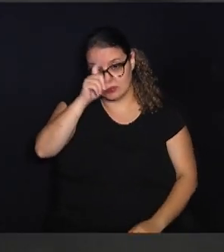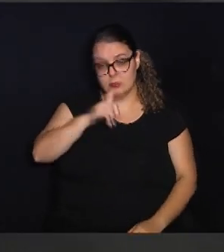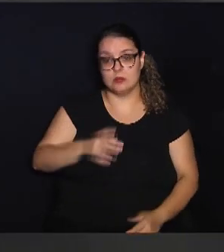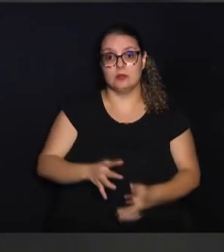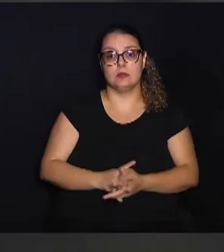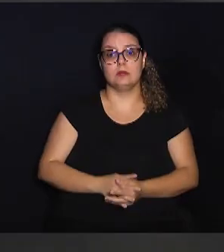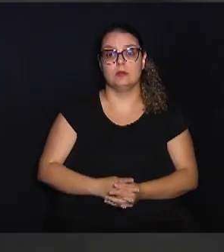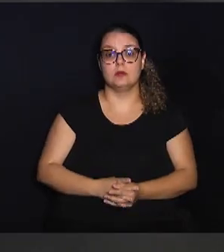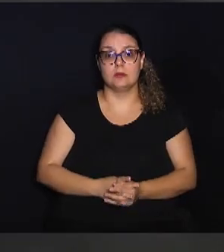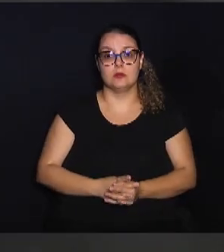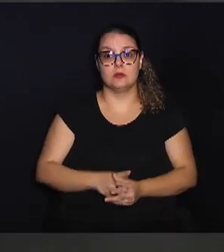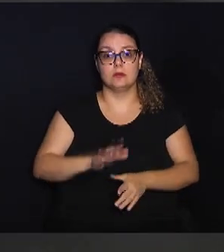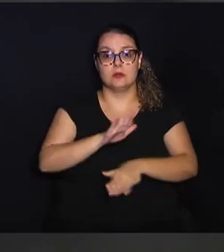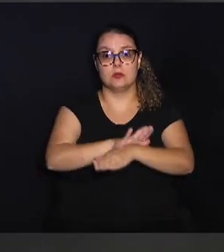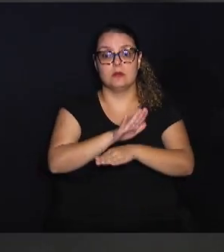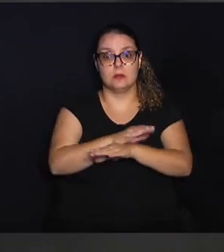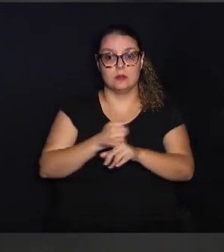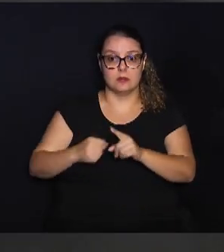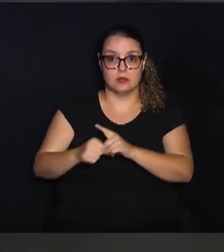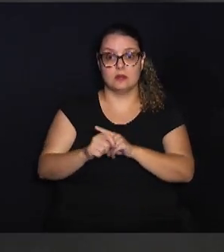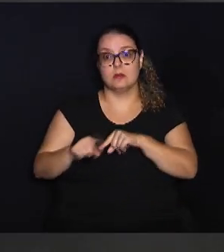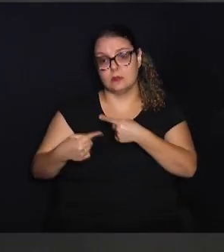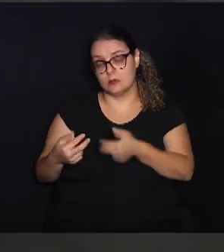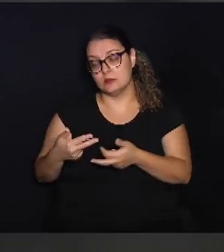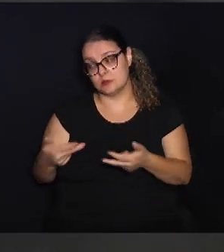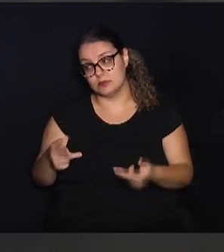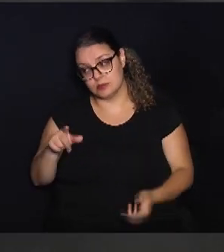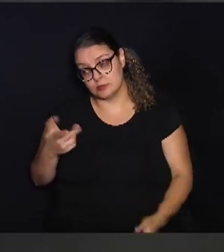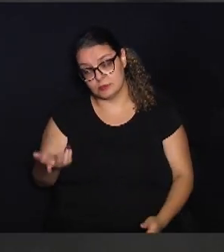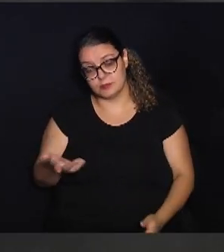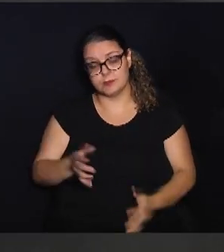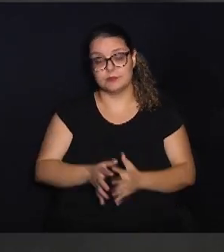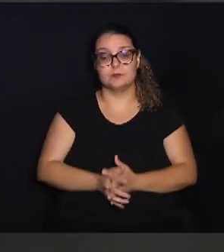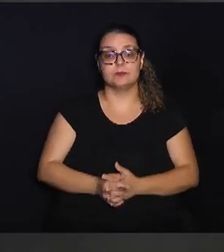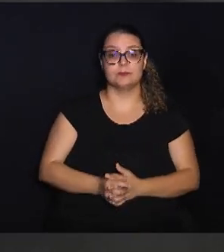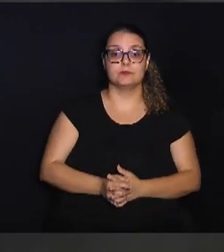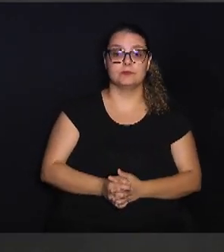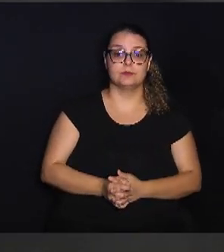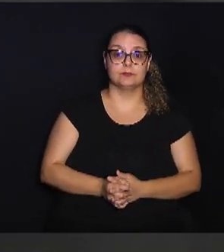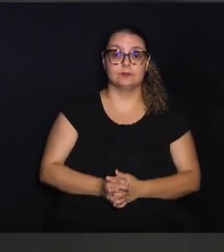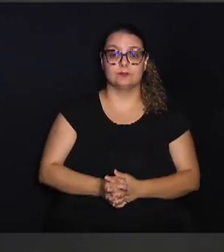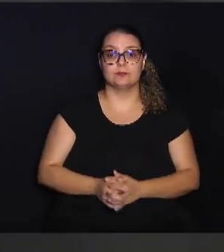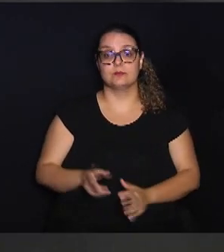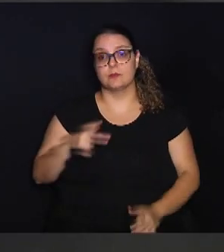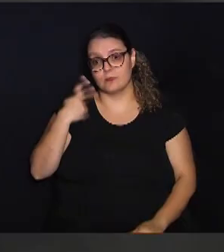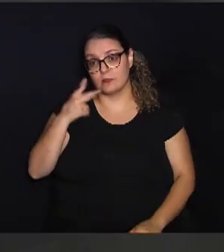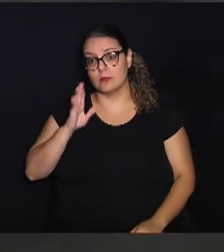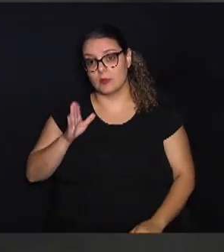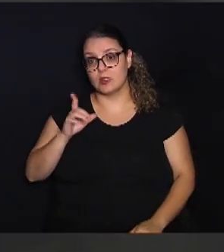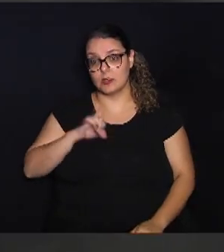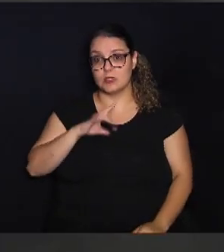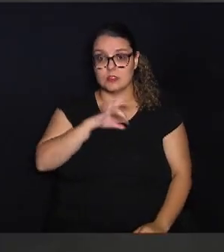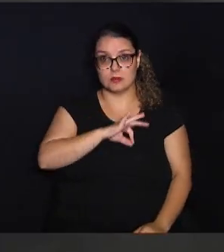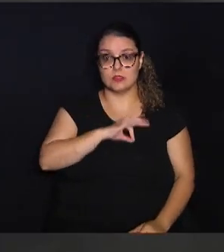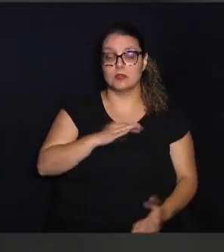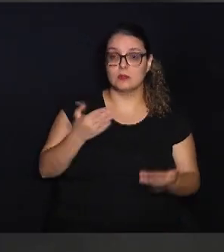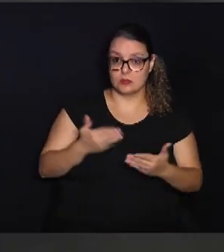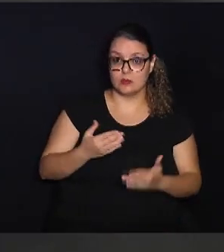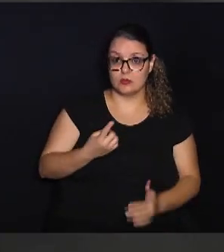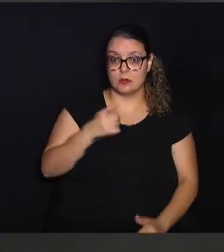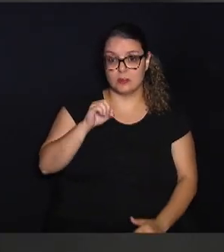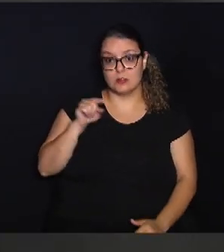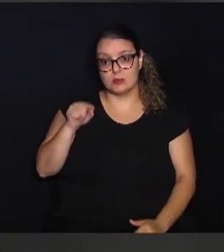e assistência social, etc., né? O vereador já tem um bom salário hoje, que é R$10